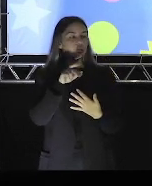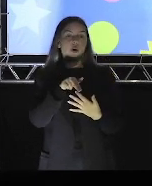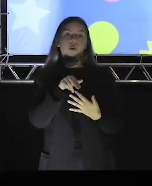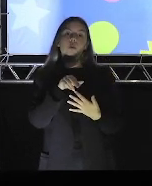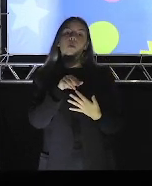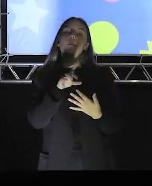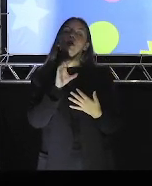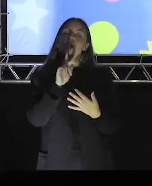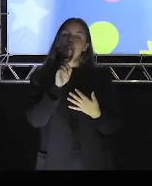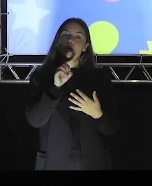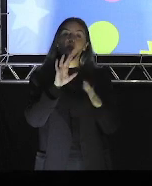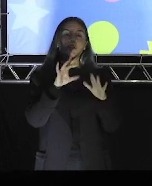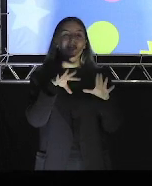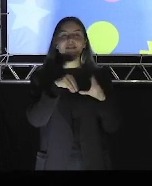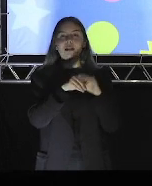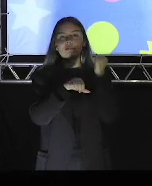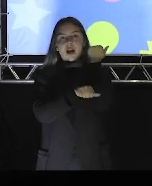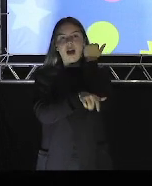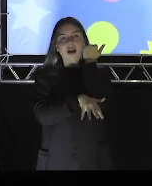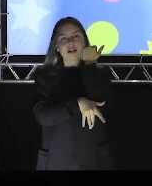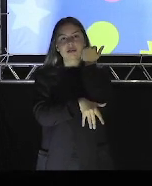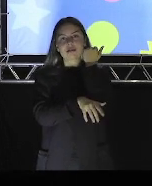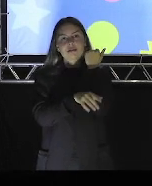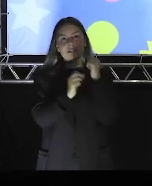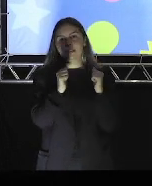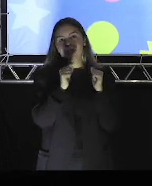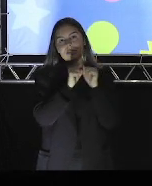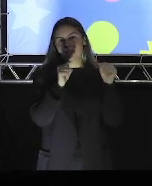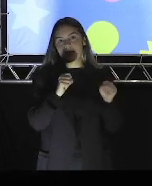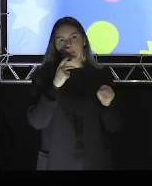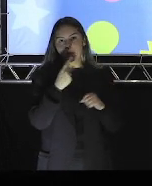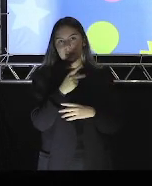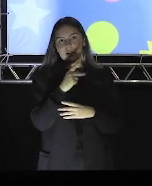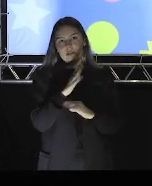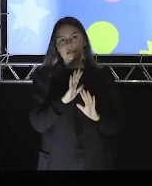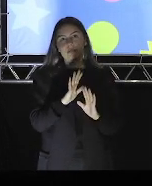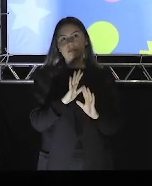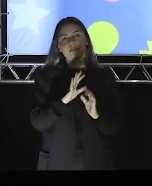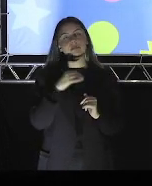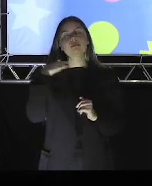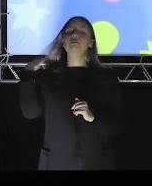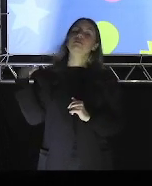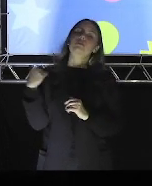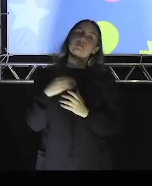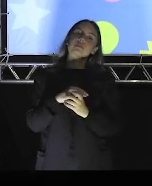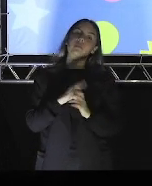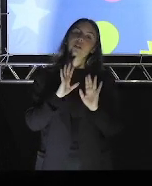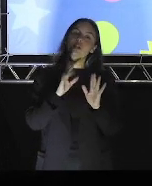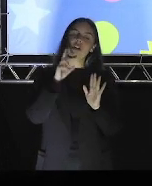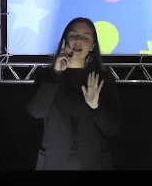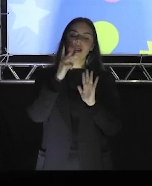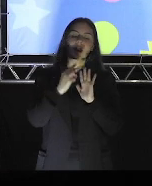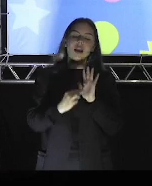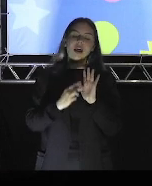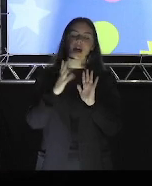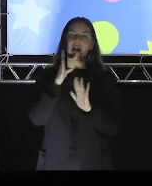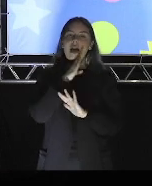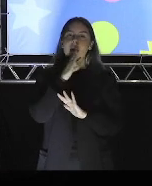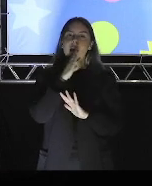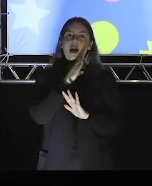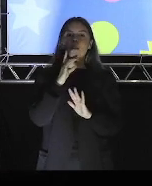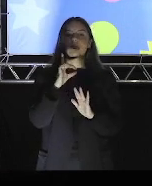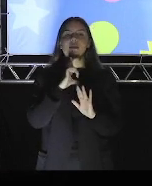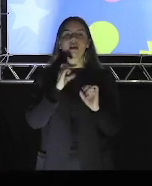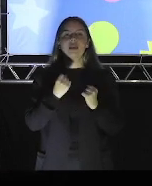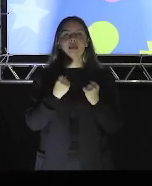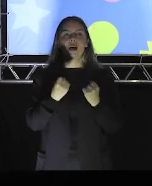enraigado no que se espera dessas pessoas, né? Então, aqui lendo rapidamente, né? Empoderar